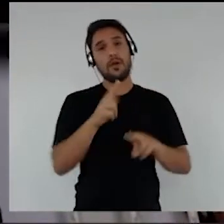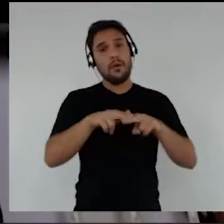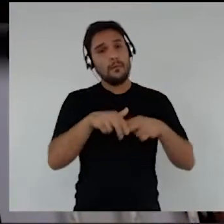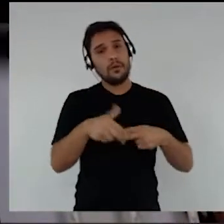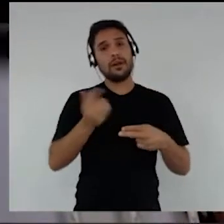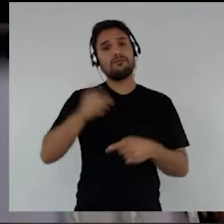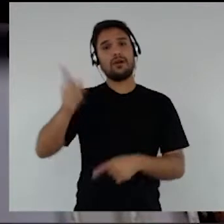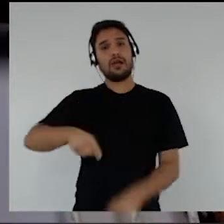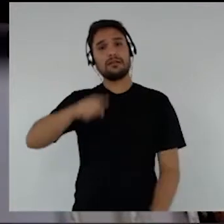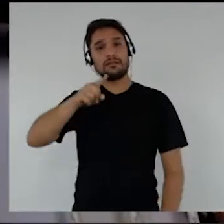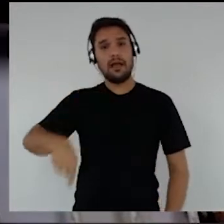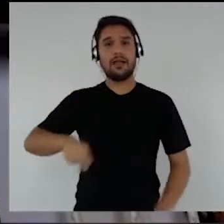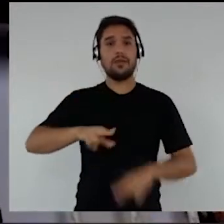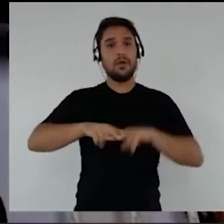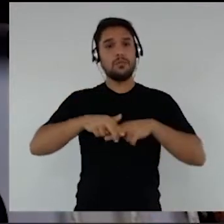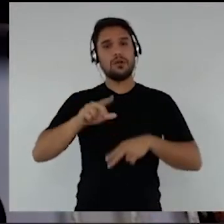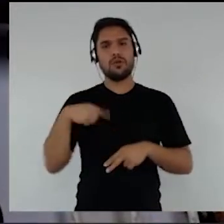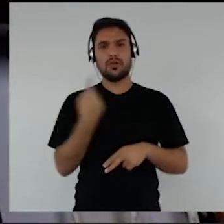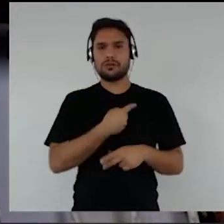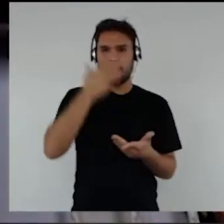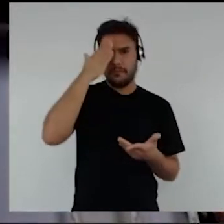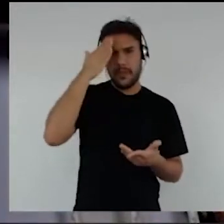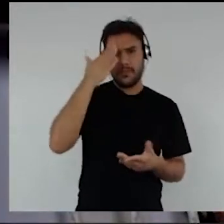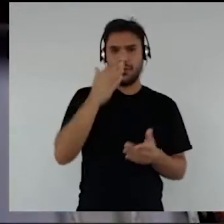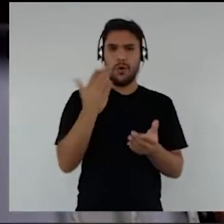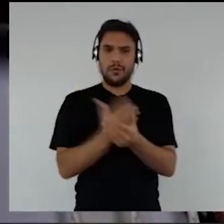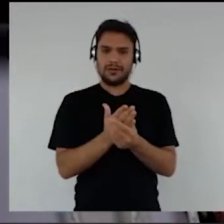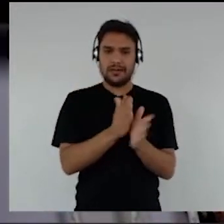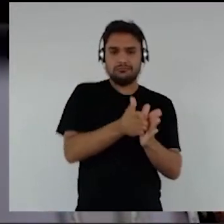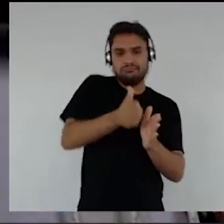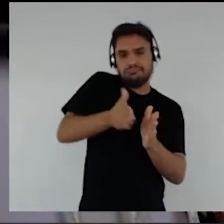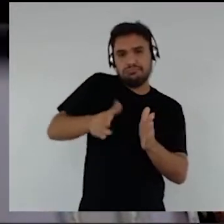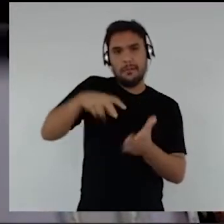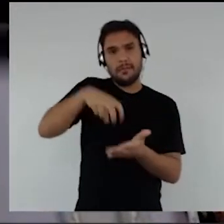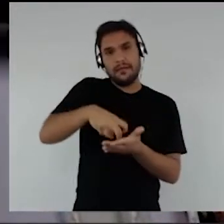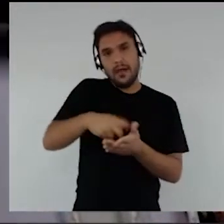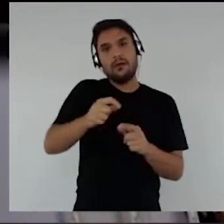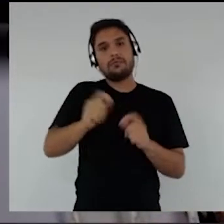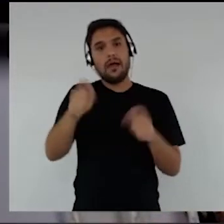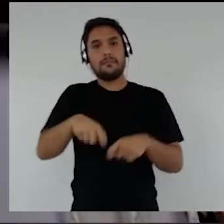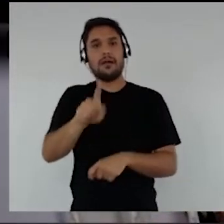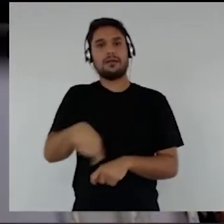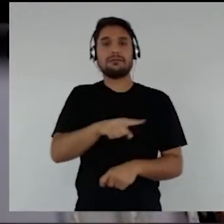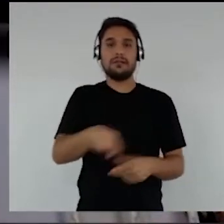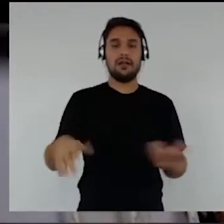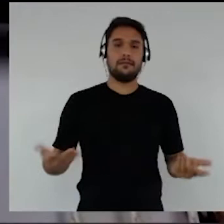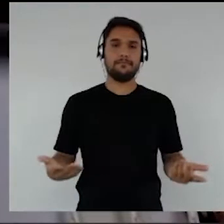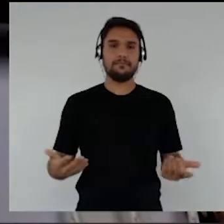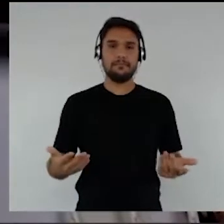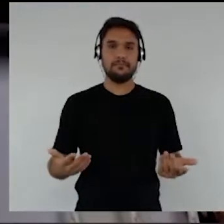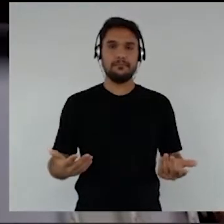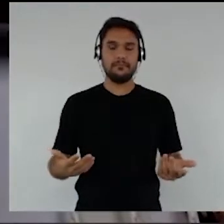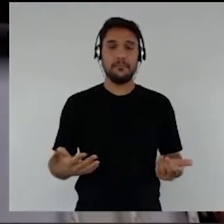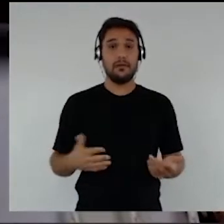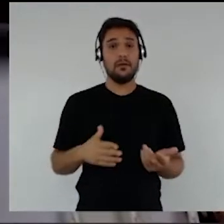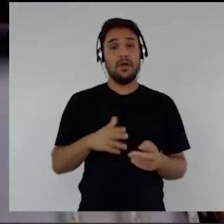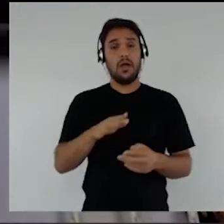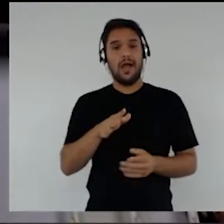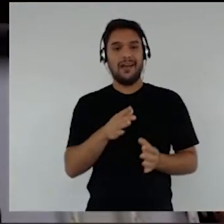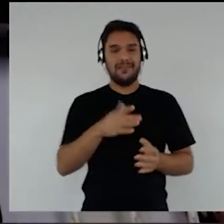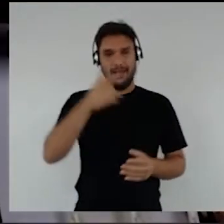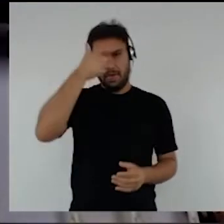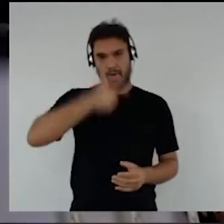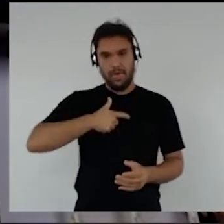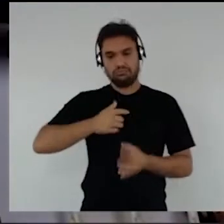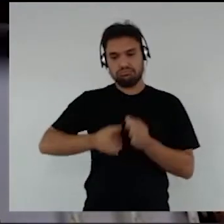foram anulados. Nós sabemos que no processo penal, uma nulidade pode dar uma prescrição. Então, às vezes, por exemplo, o juiz